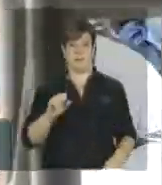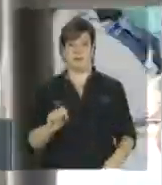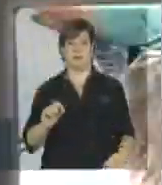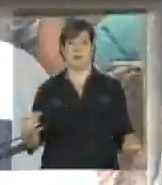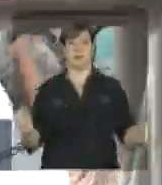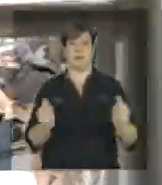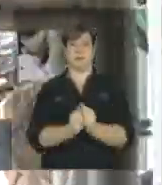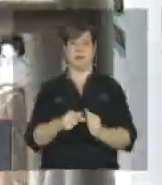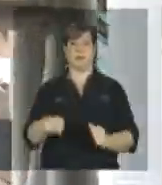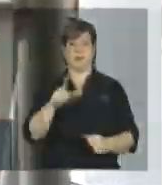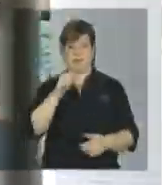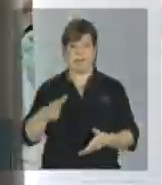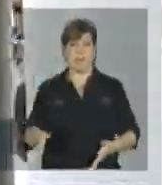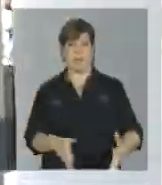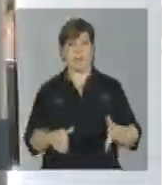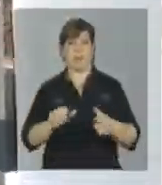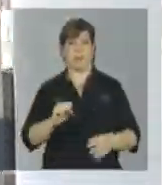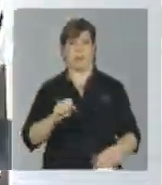São Francisco.